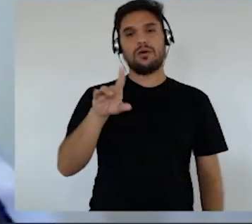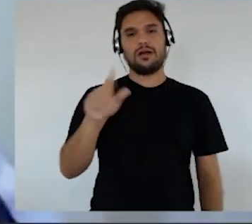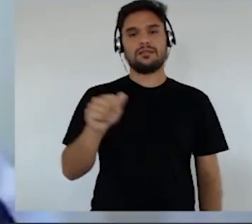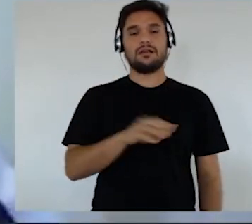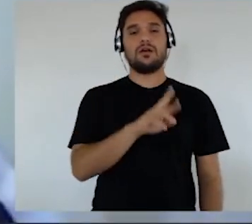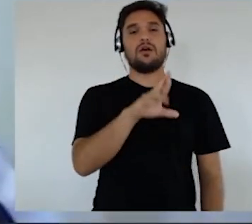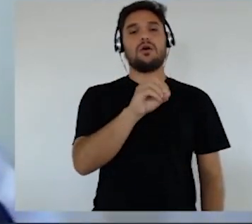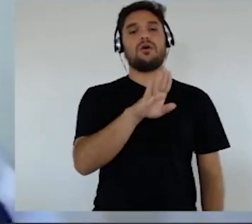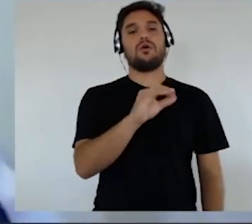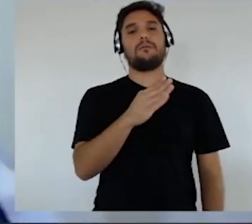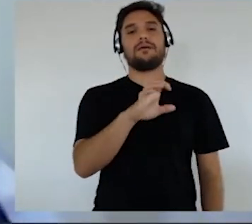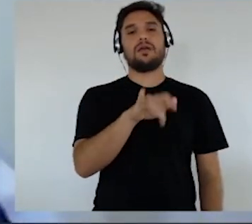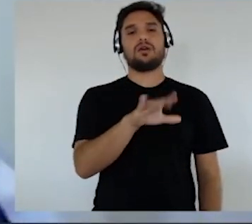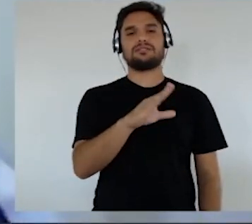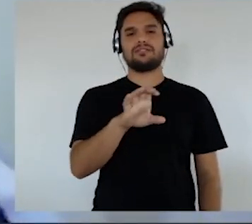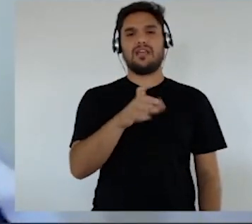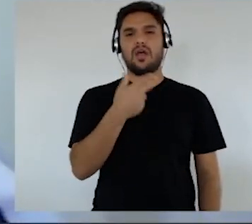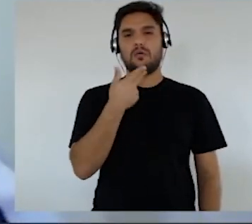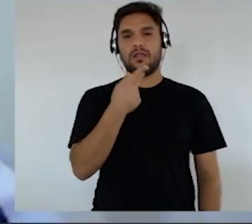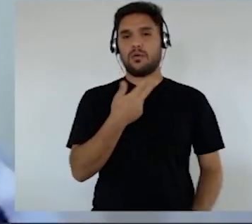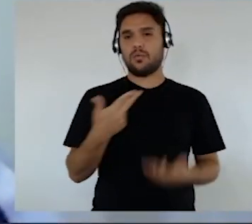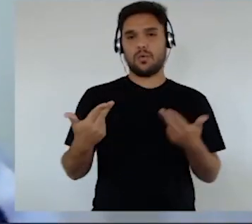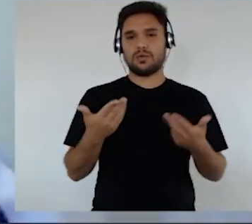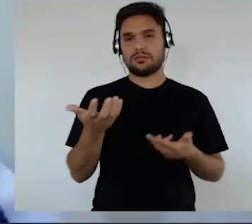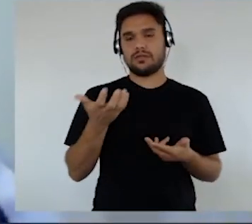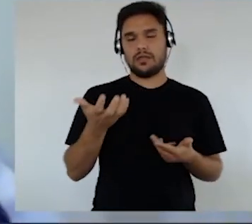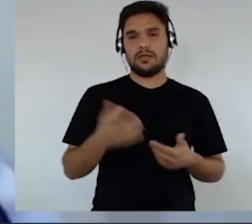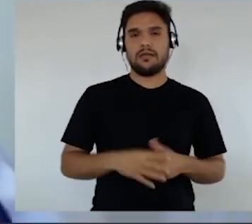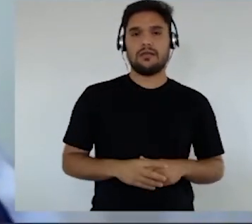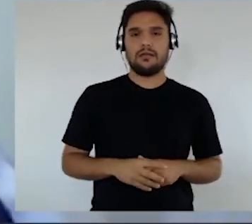Doutora Robioncé, mais alguma consideração?